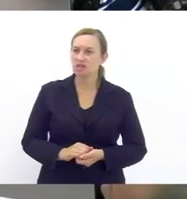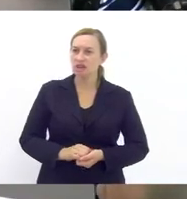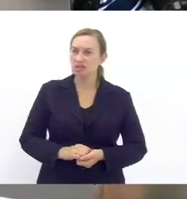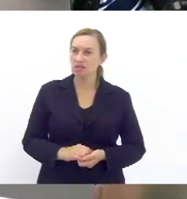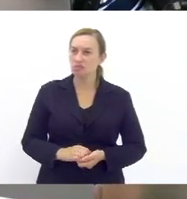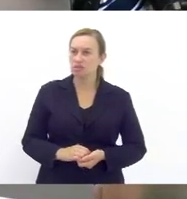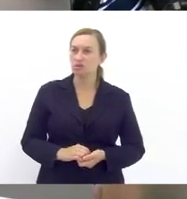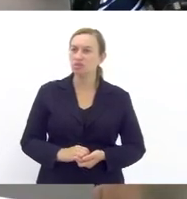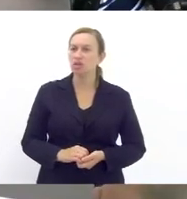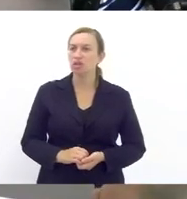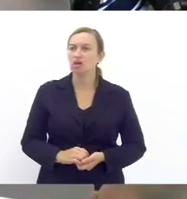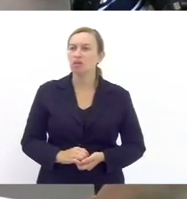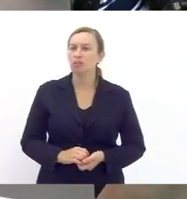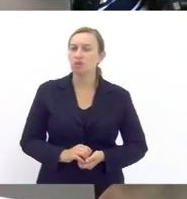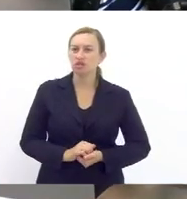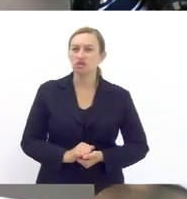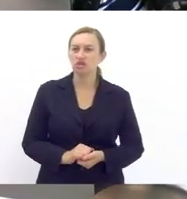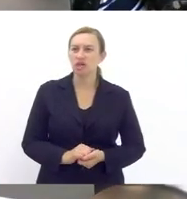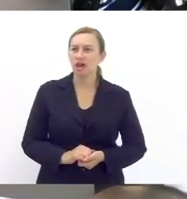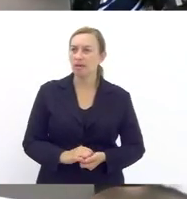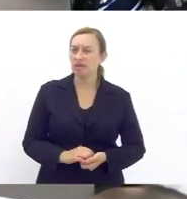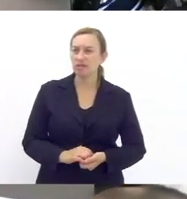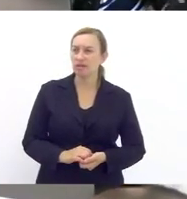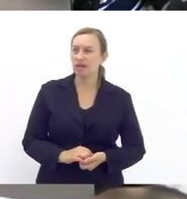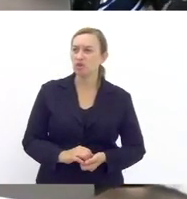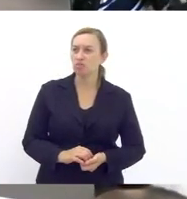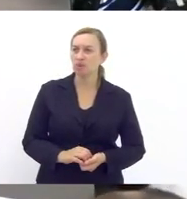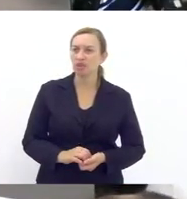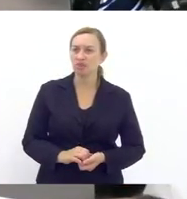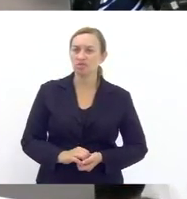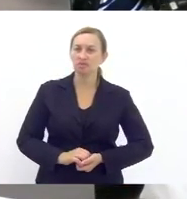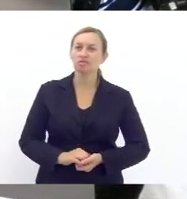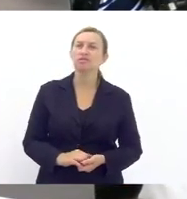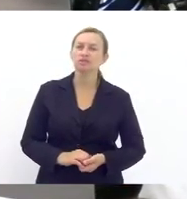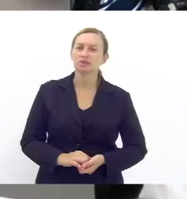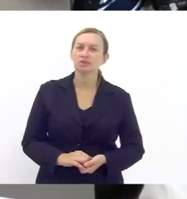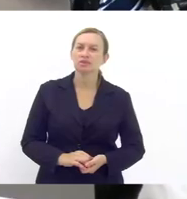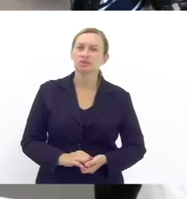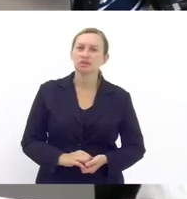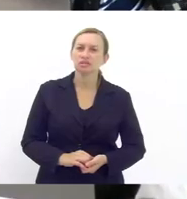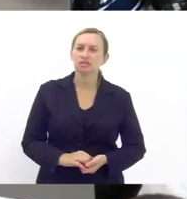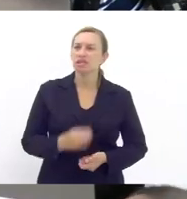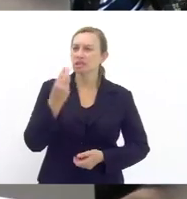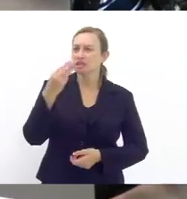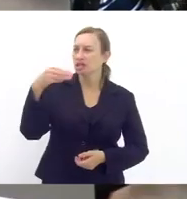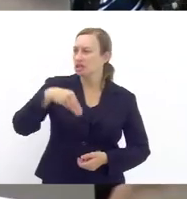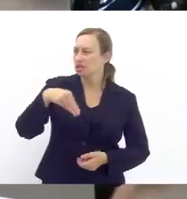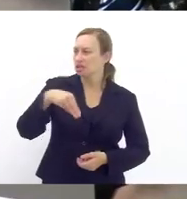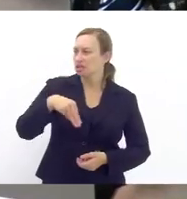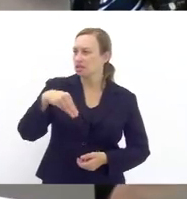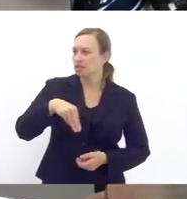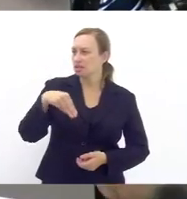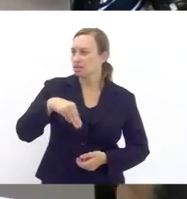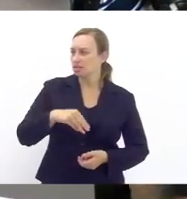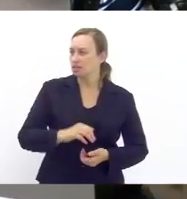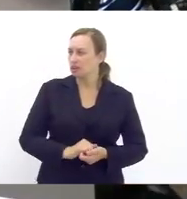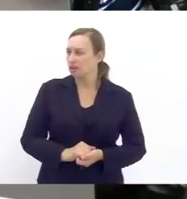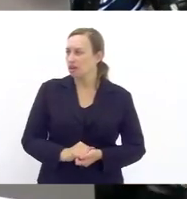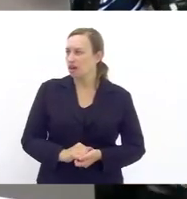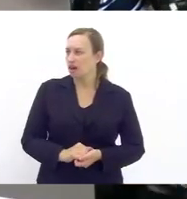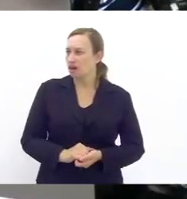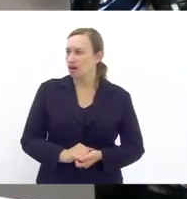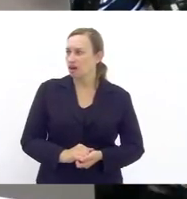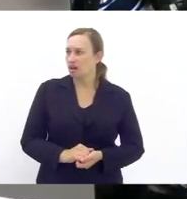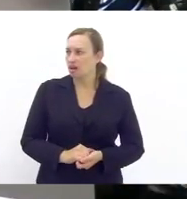Monique Monique a Monique agora todo mundo diz que é o tempo da Monique é bom que eu já não sou mais o eco chato o bio